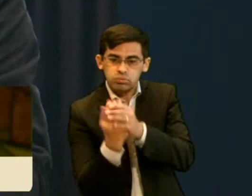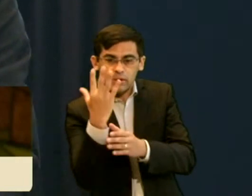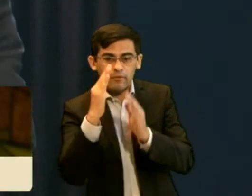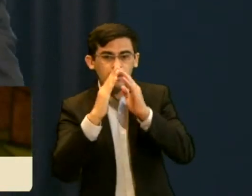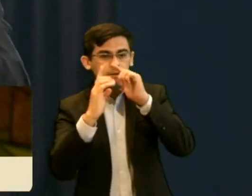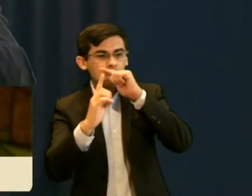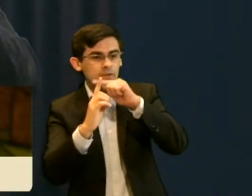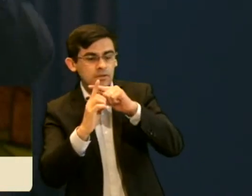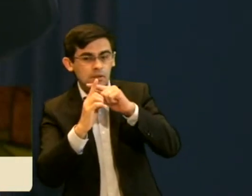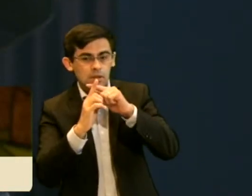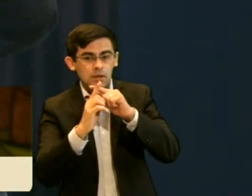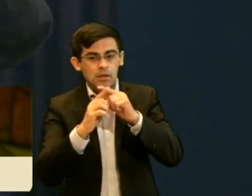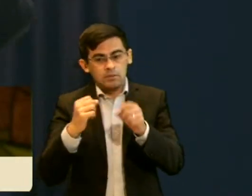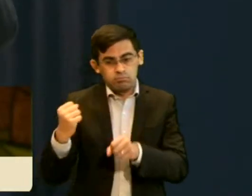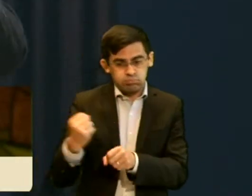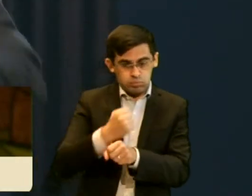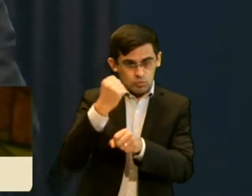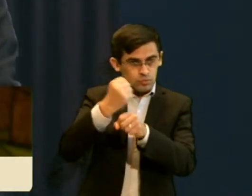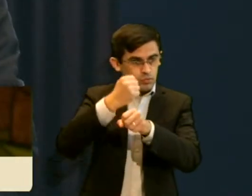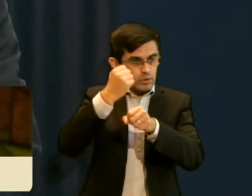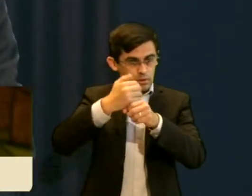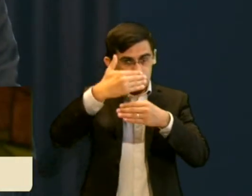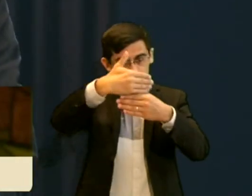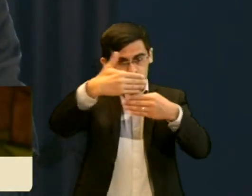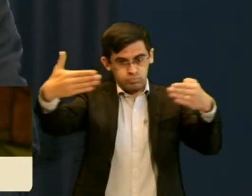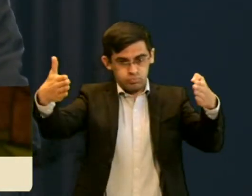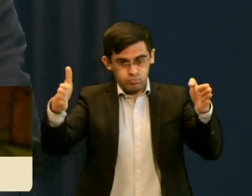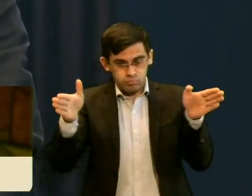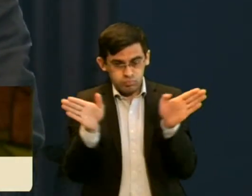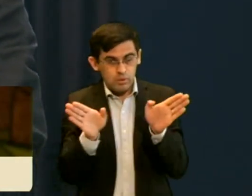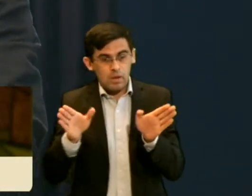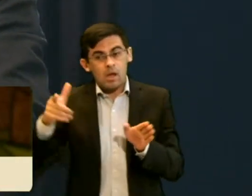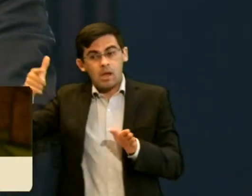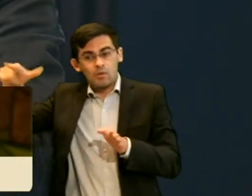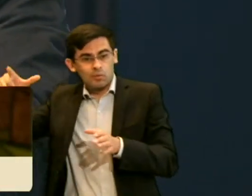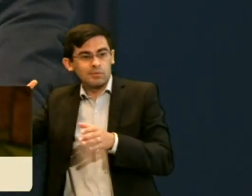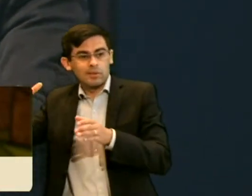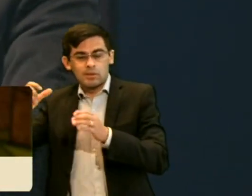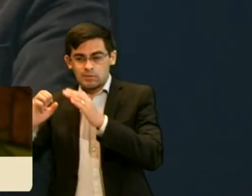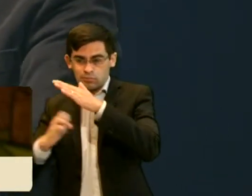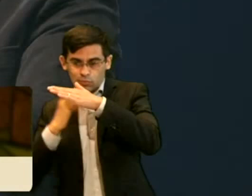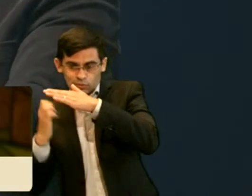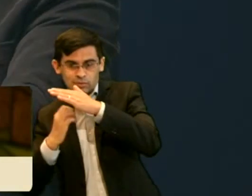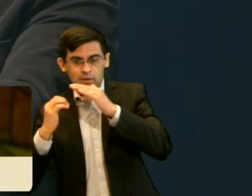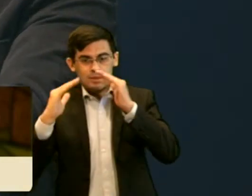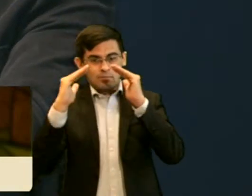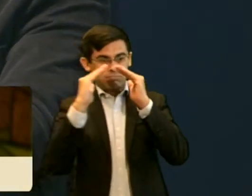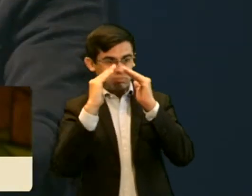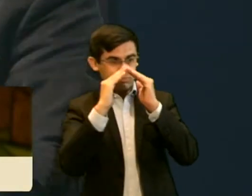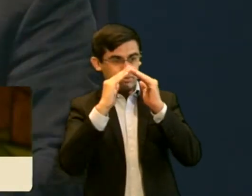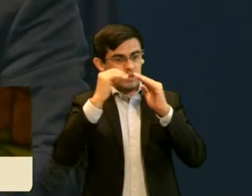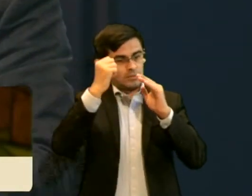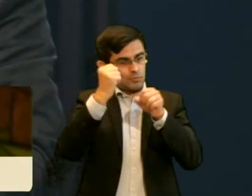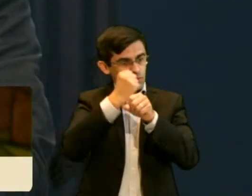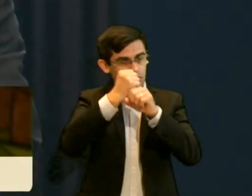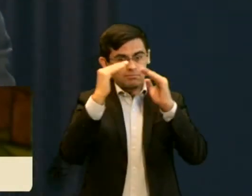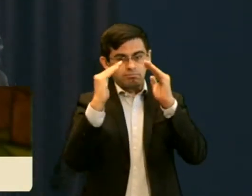ele levantava as paredes e eles colocavam os telhados. E ela também ajudava no sustento